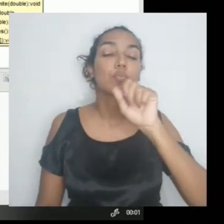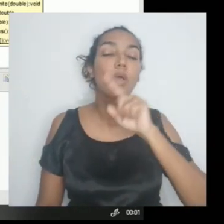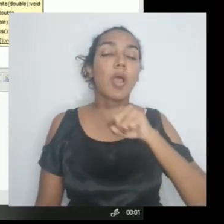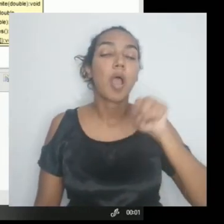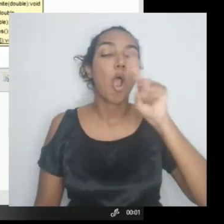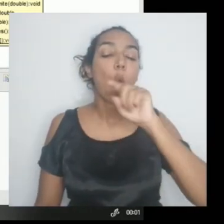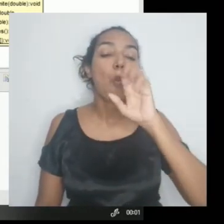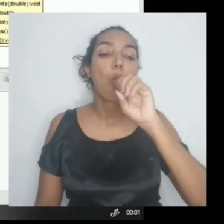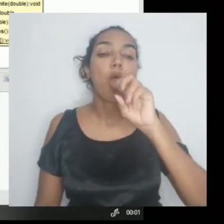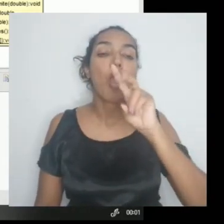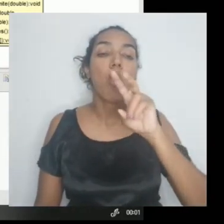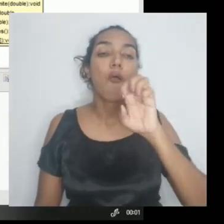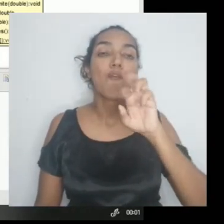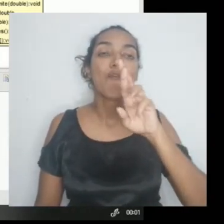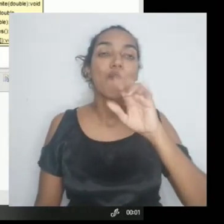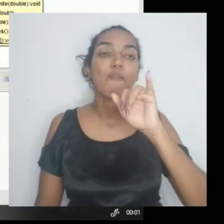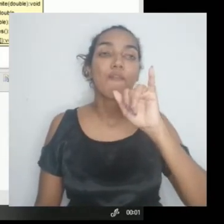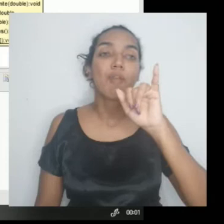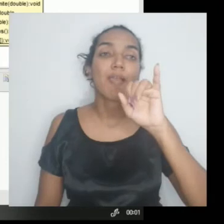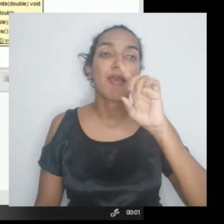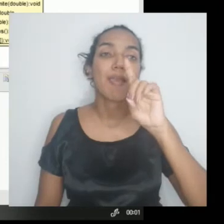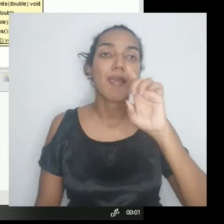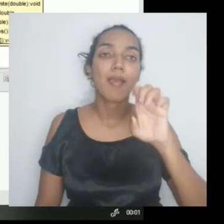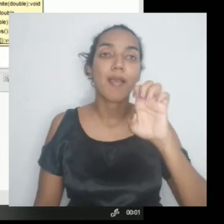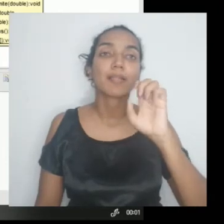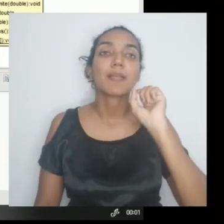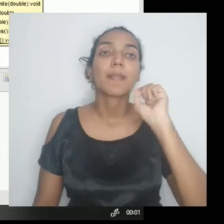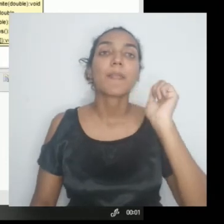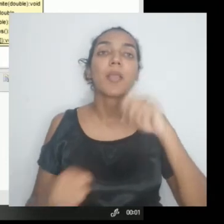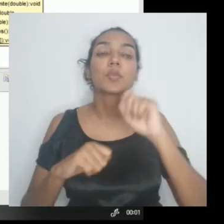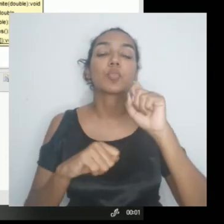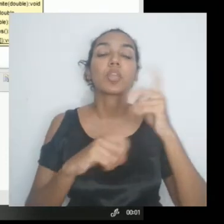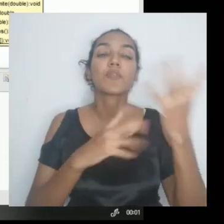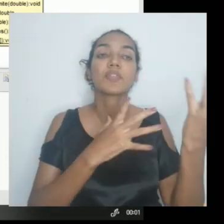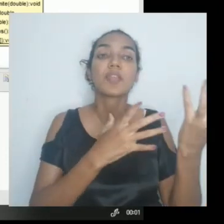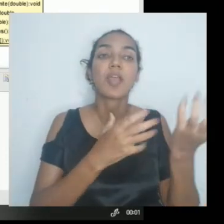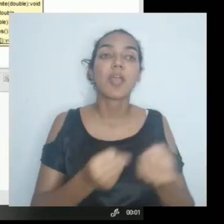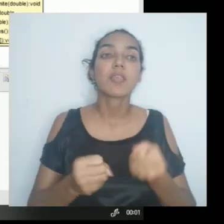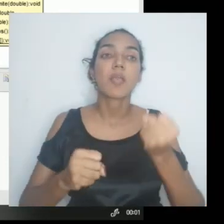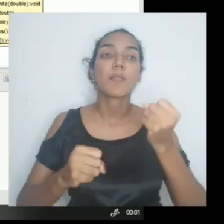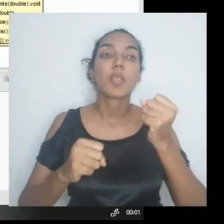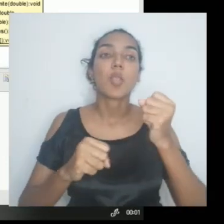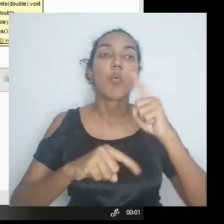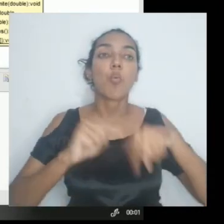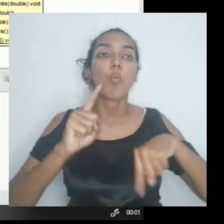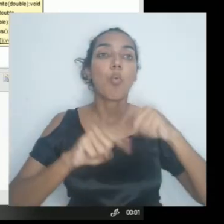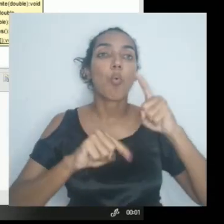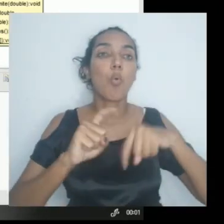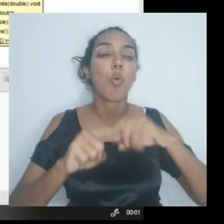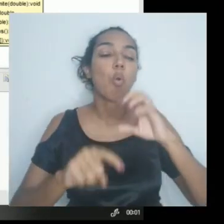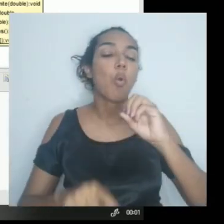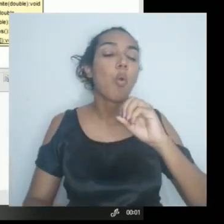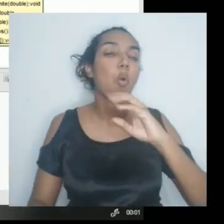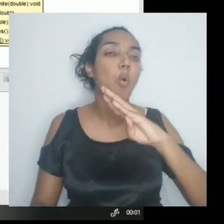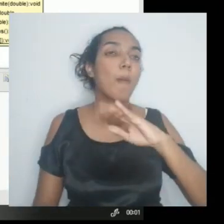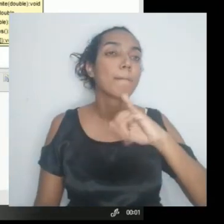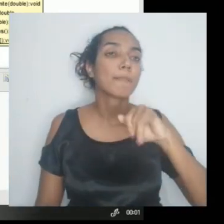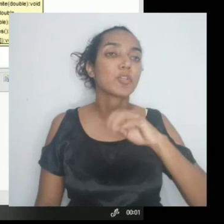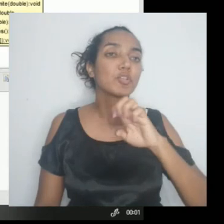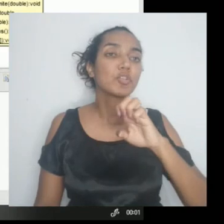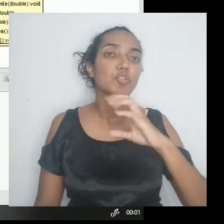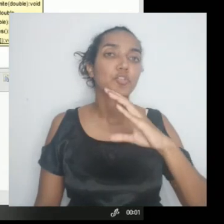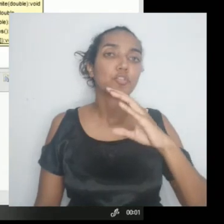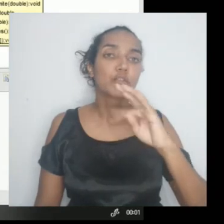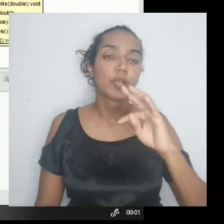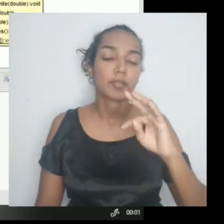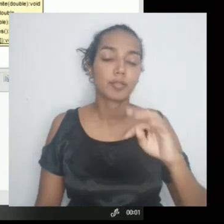uma conta C. Passando uma conta C e removendo aqui o @override, ele não reclama, certo? Não tem problema de fazer